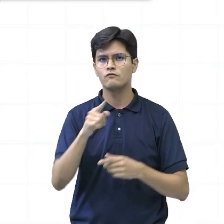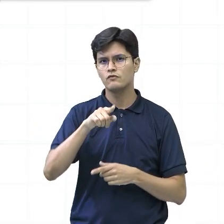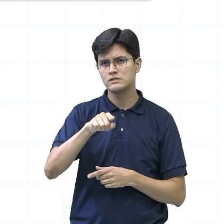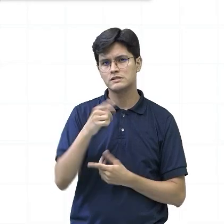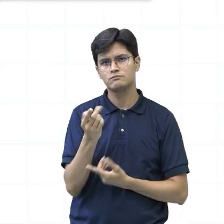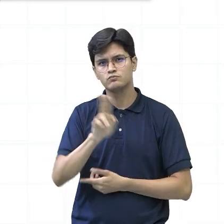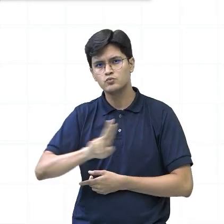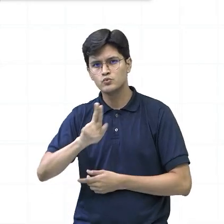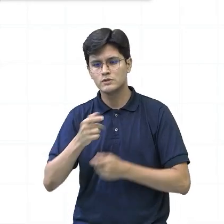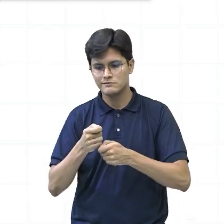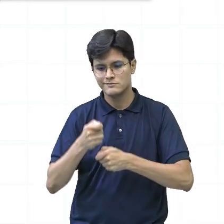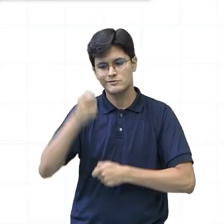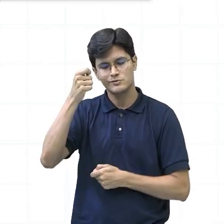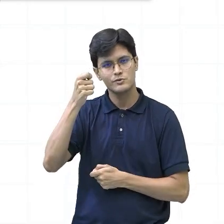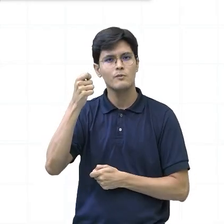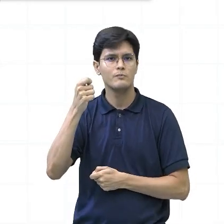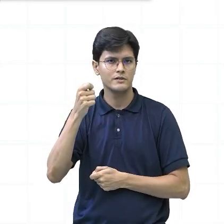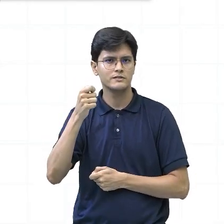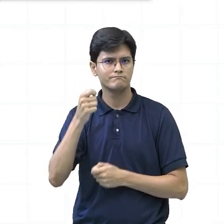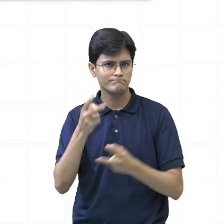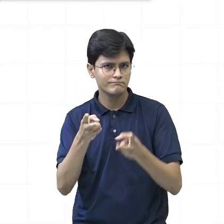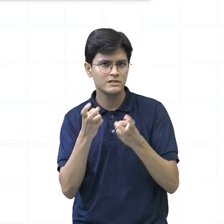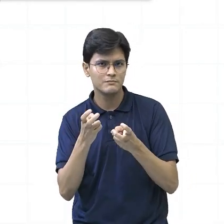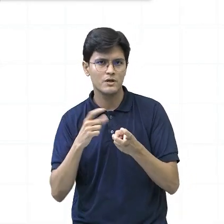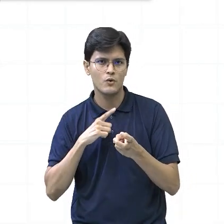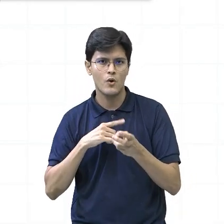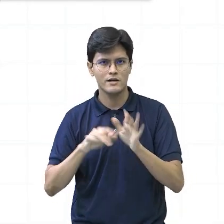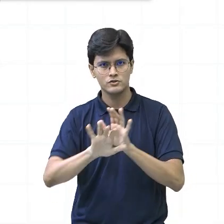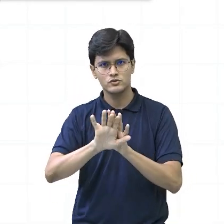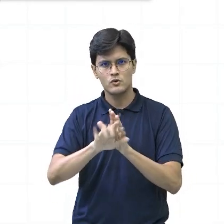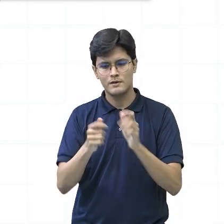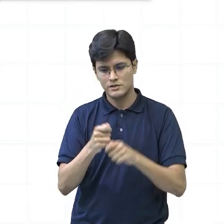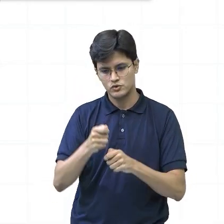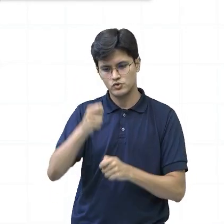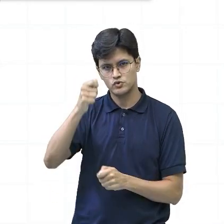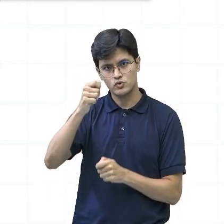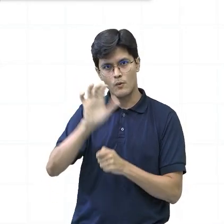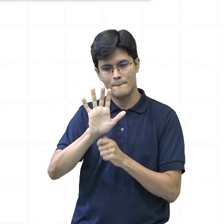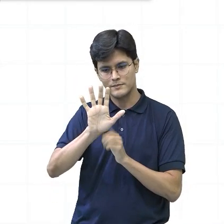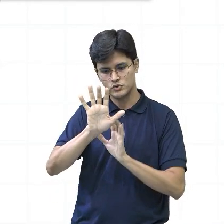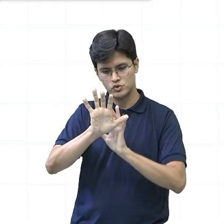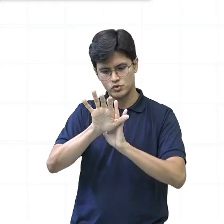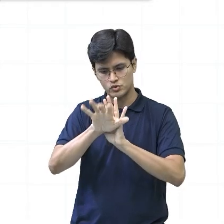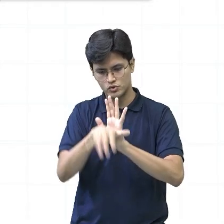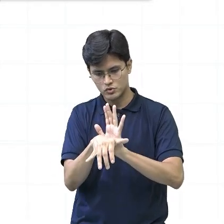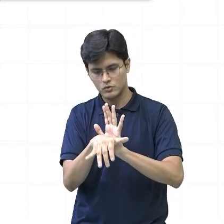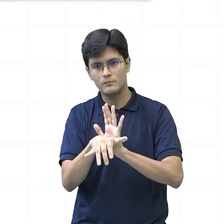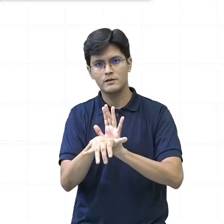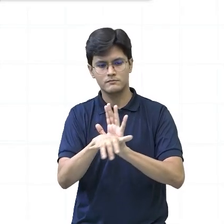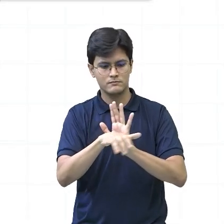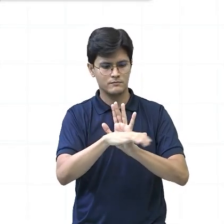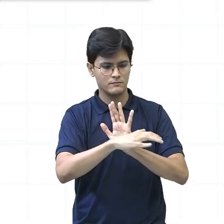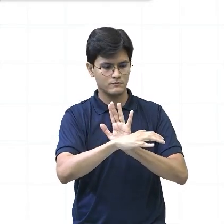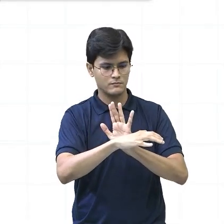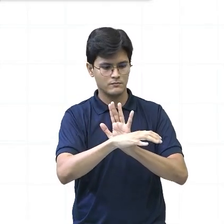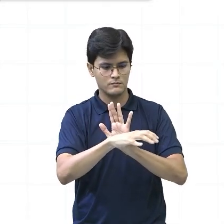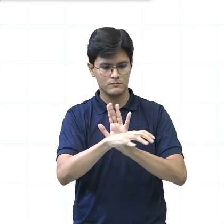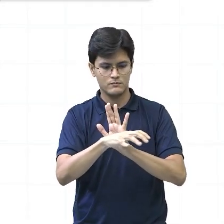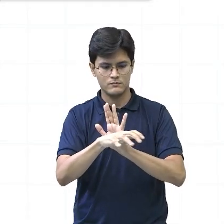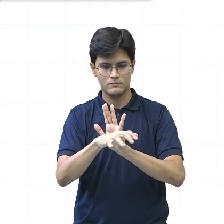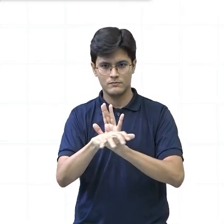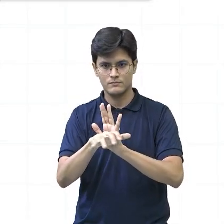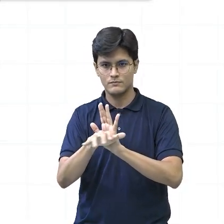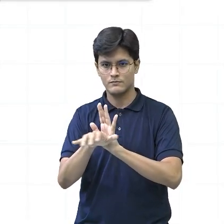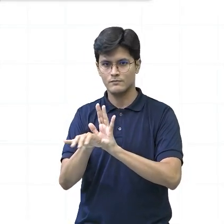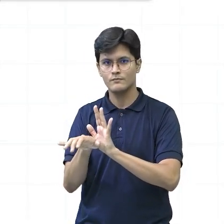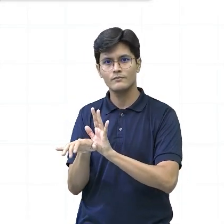e percebeu que essa sombra vai caminhando, e aí você acaba caminhando junto com essa sombra, né, para não ficar ali